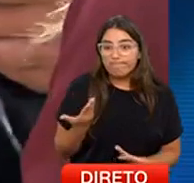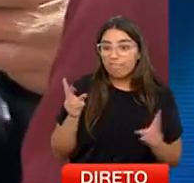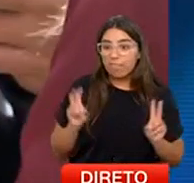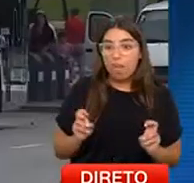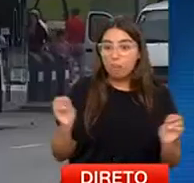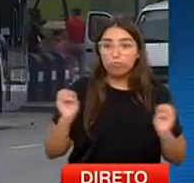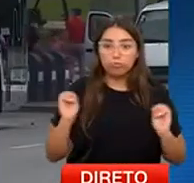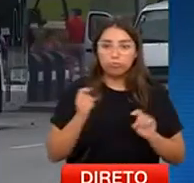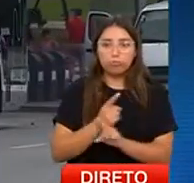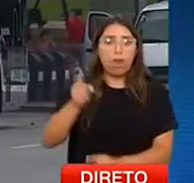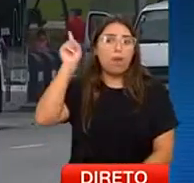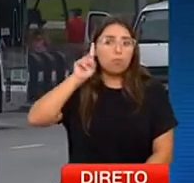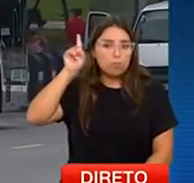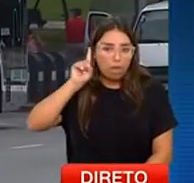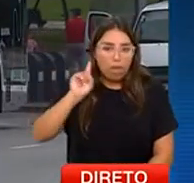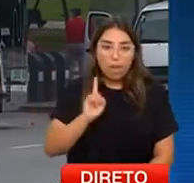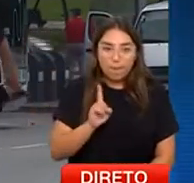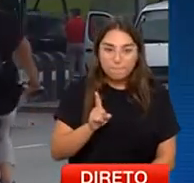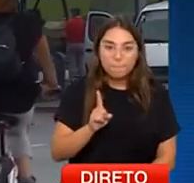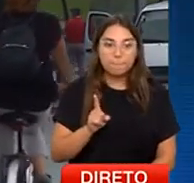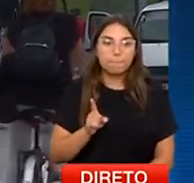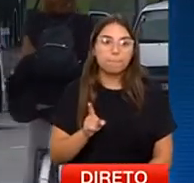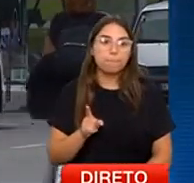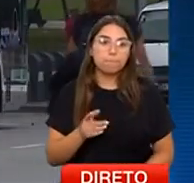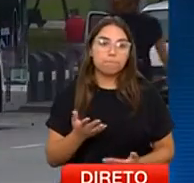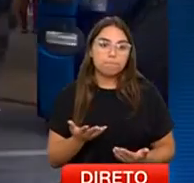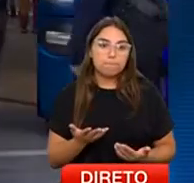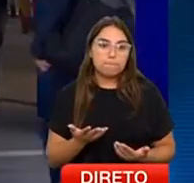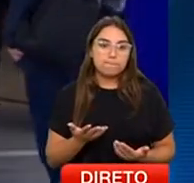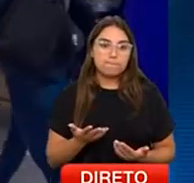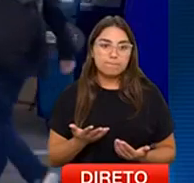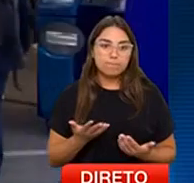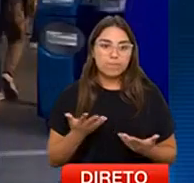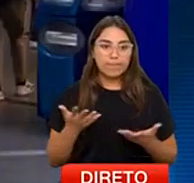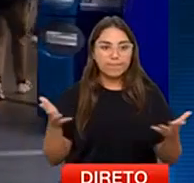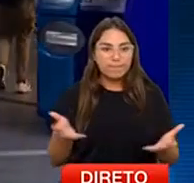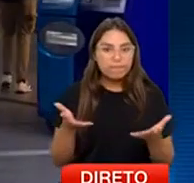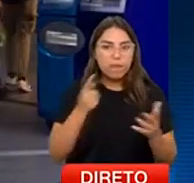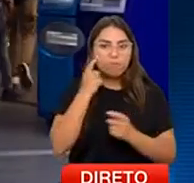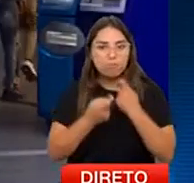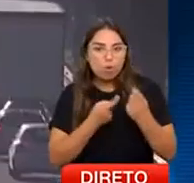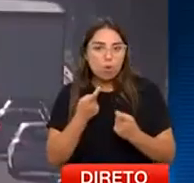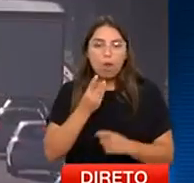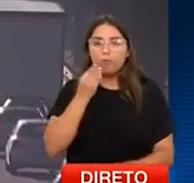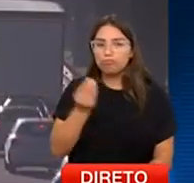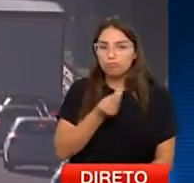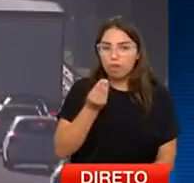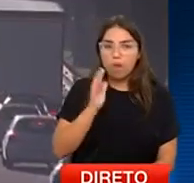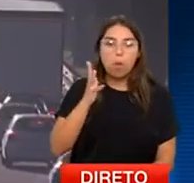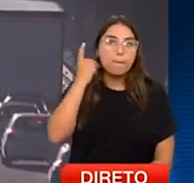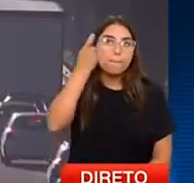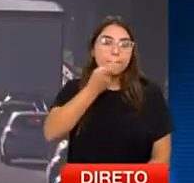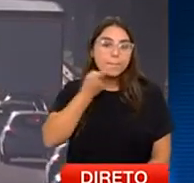também e que são um pouco paralelas ao rendimento mas que são também algo que é muito estimulado e que é muito procurado p pulação mais jovem quando pensam